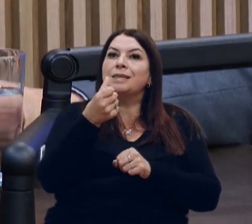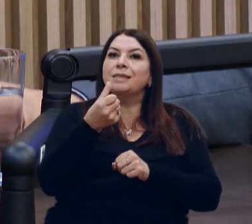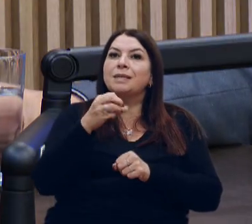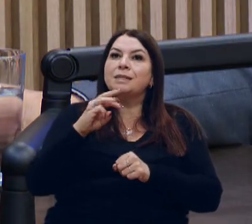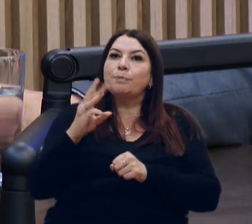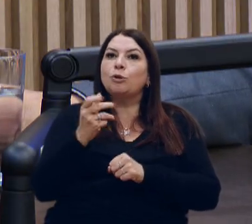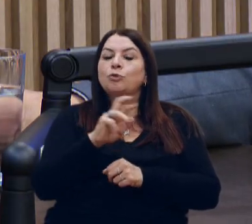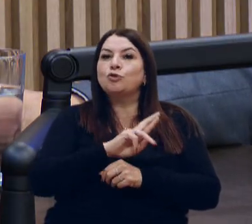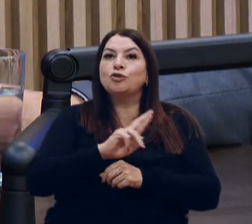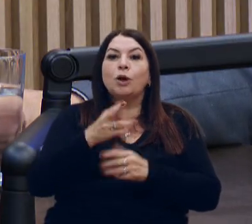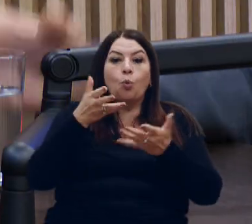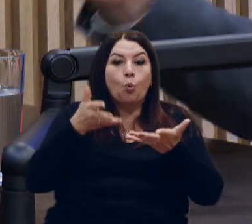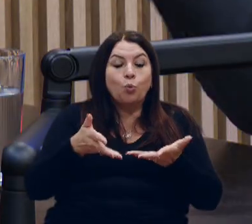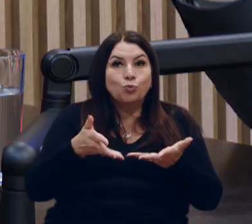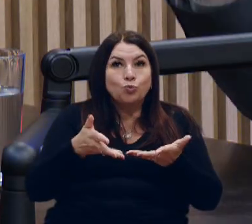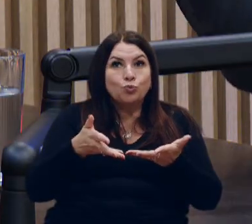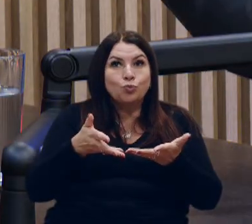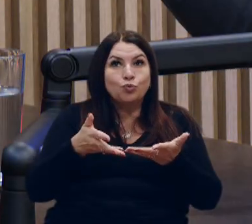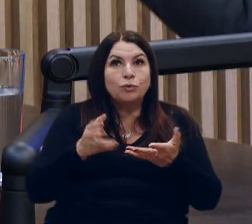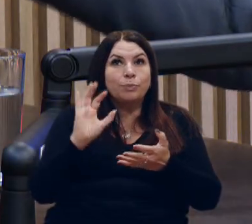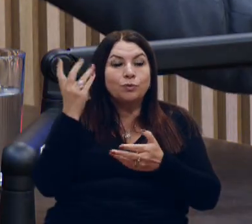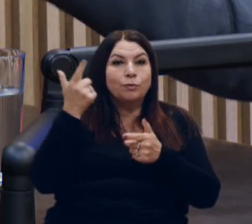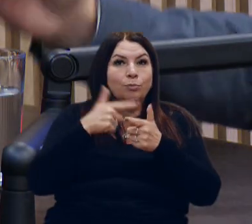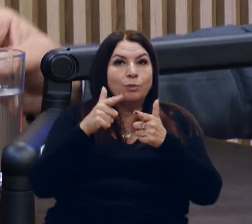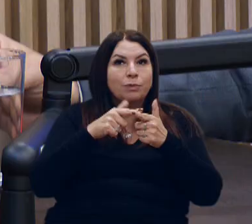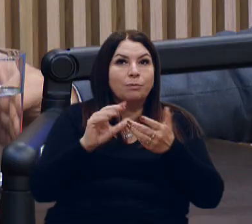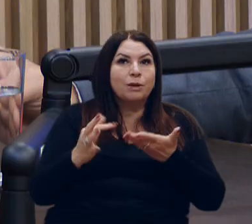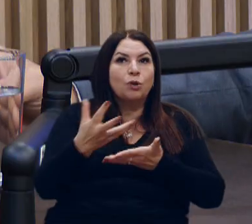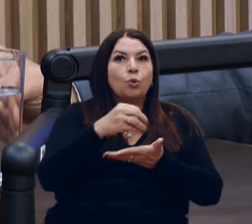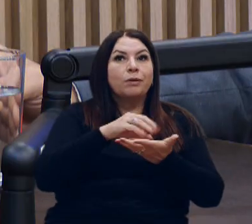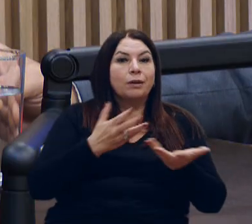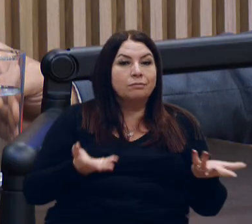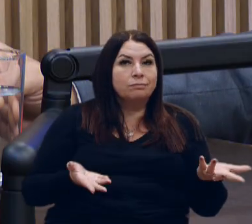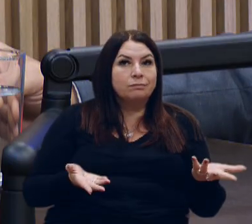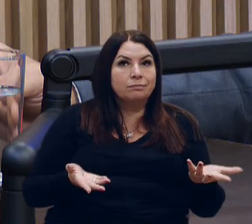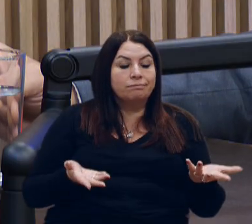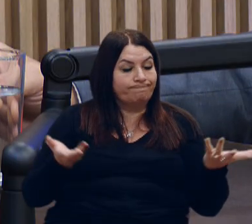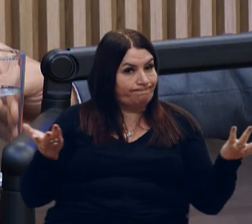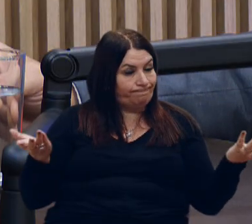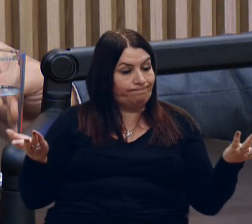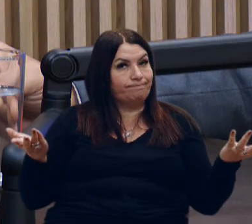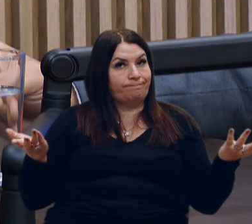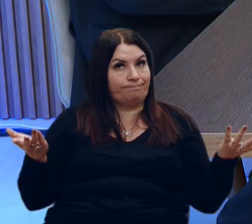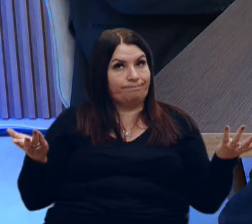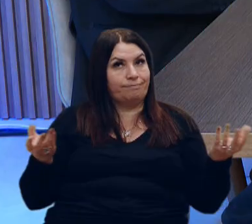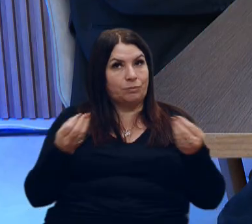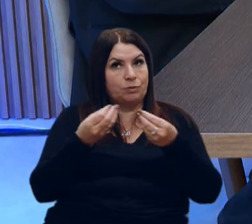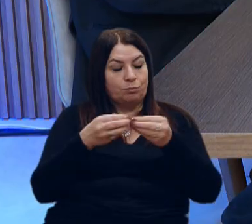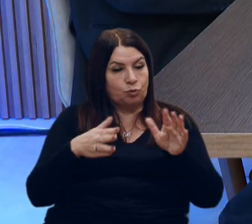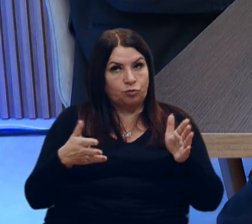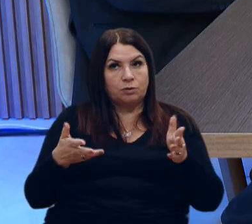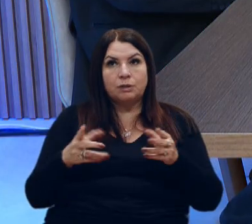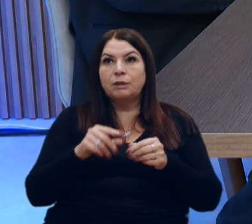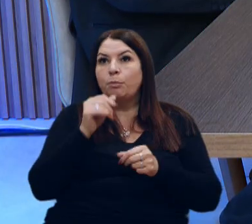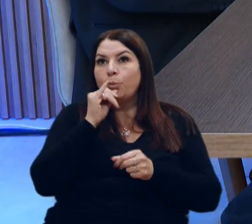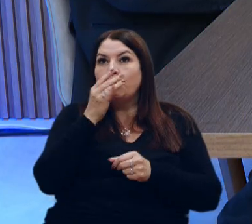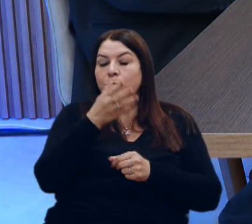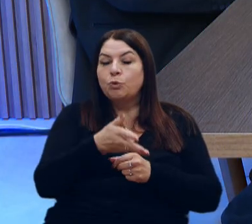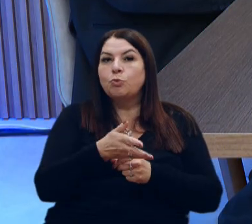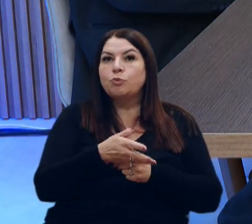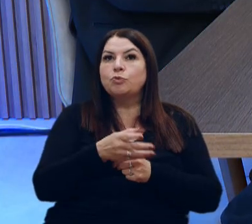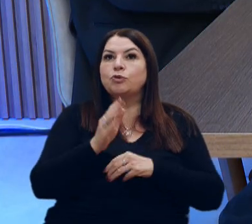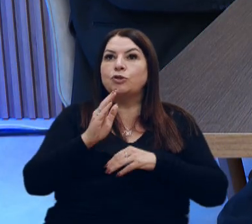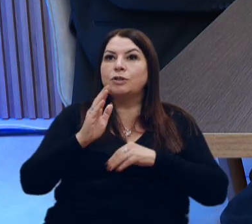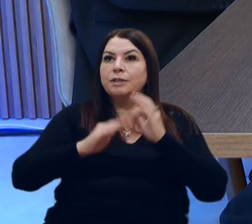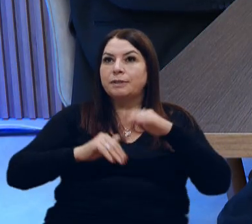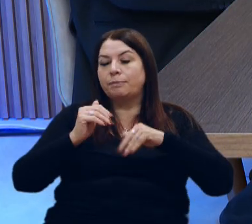de reais hoje para resolver o problema da Codeca? Esse prejuízo foi de 10, né? Mas... Bota que hoje esse implante